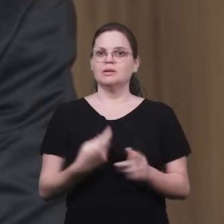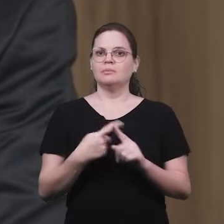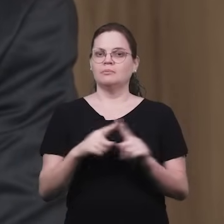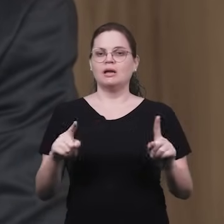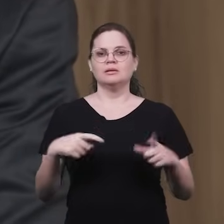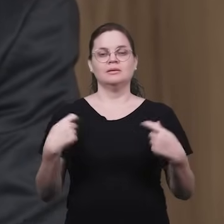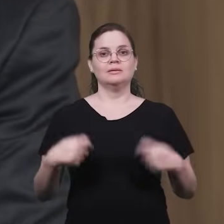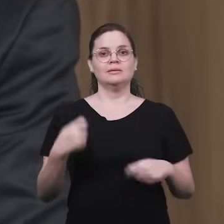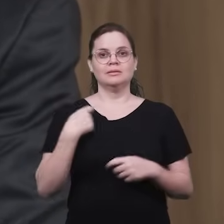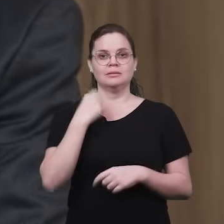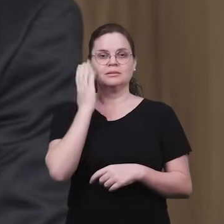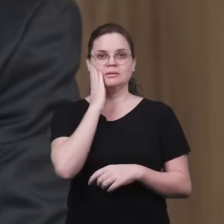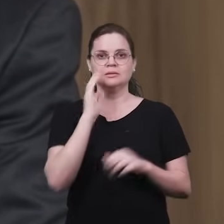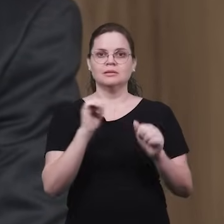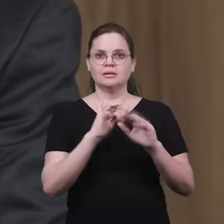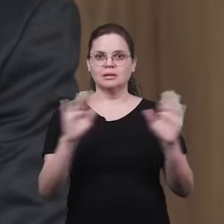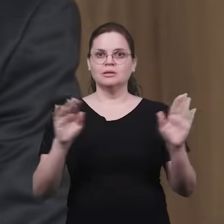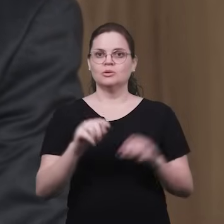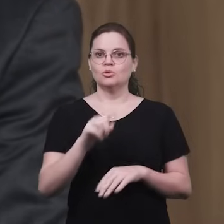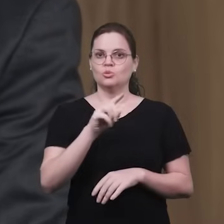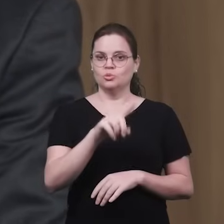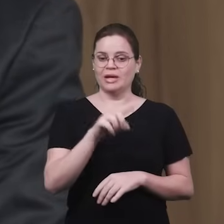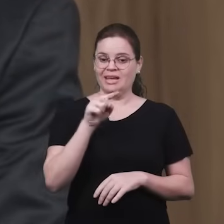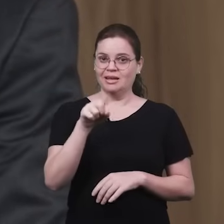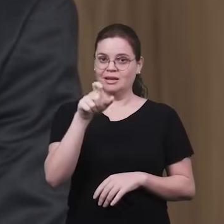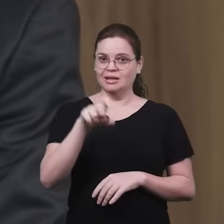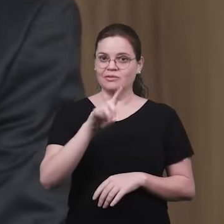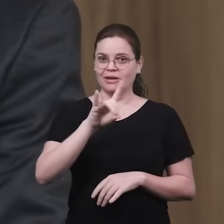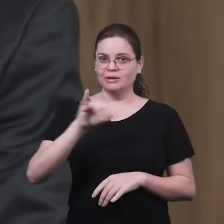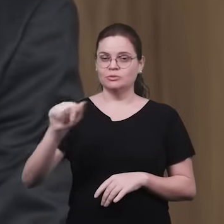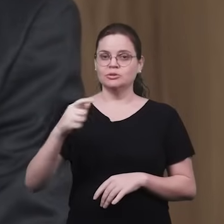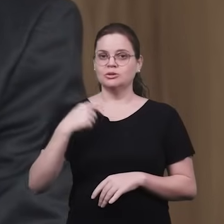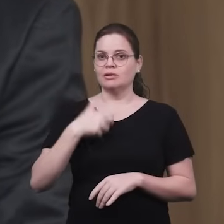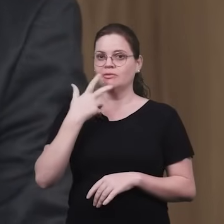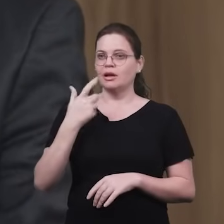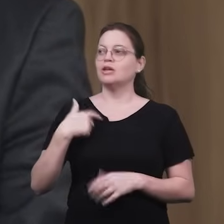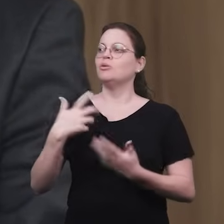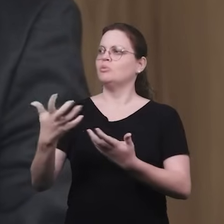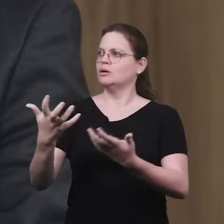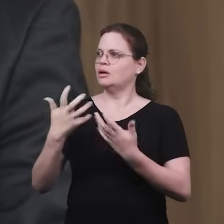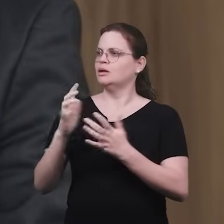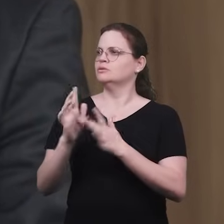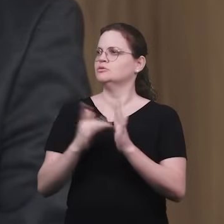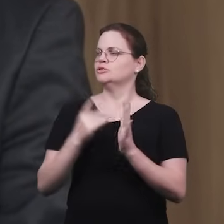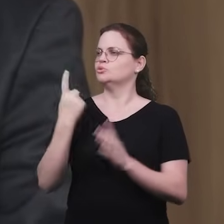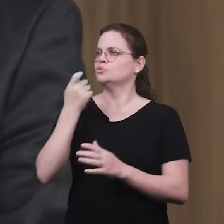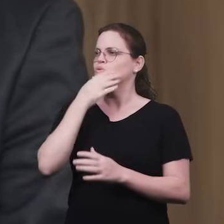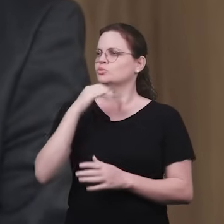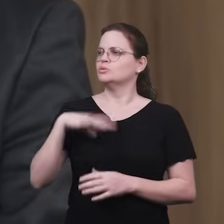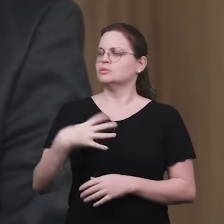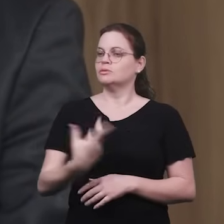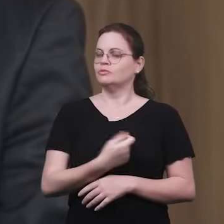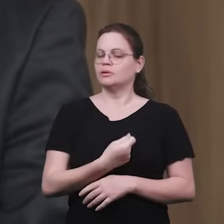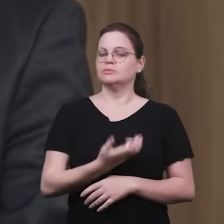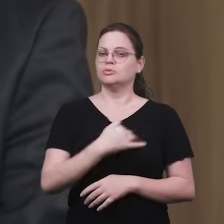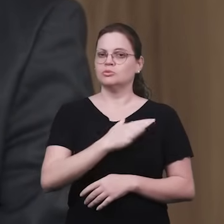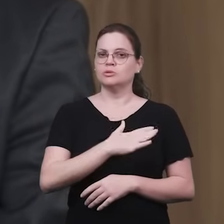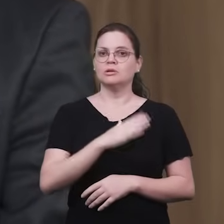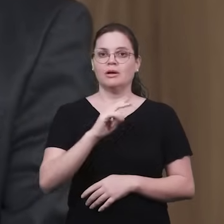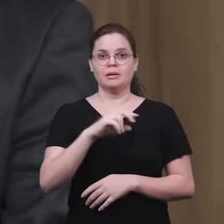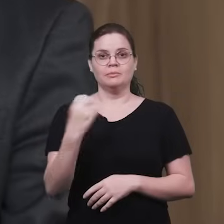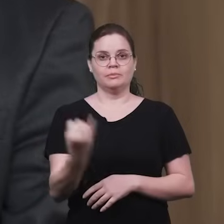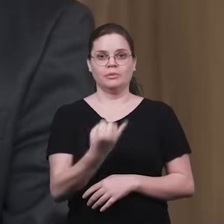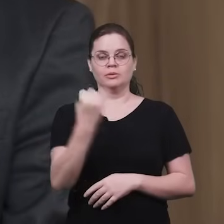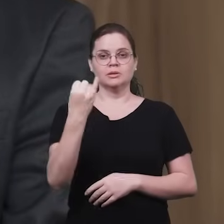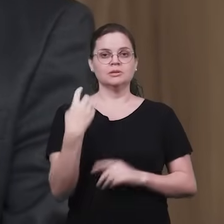ele precisará dizer ao Senhor: eu quero Jesus como meu Salvador. Isso é importante para que